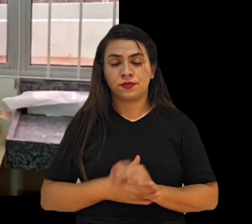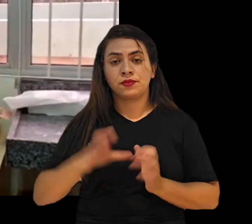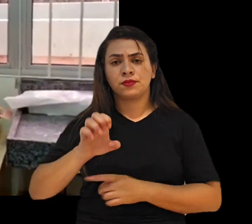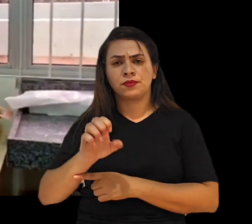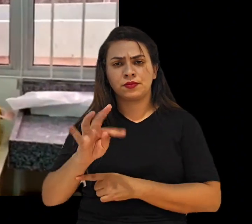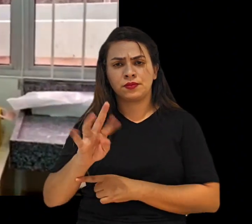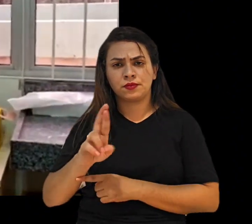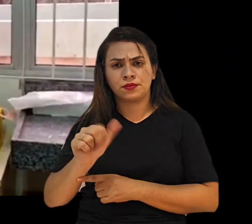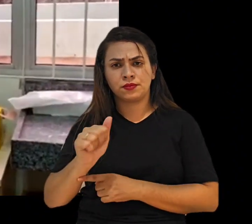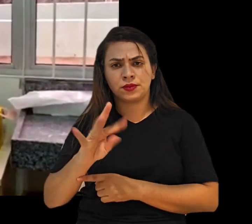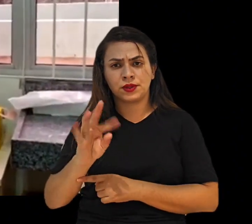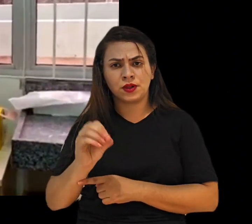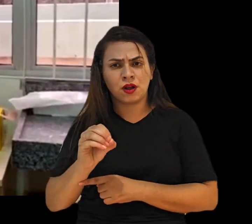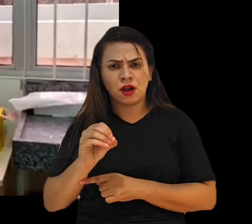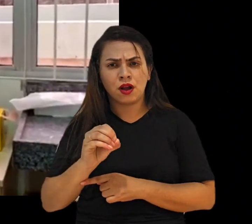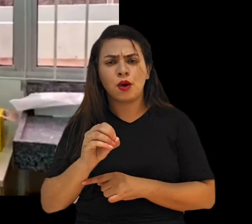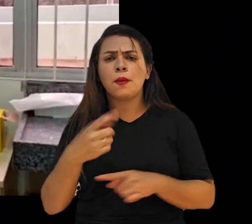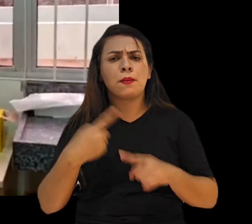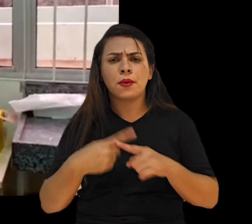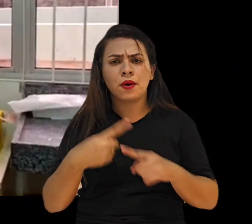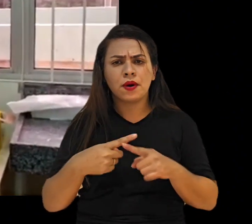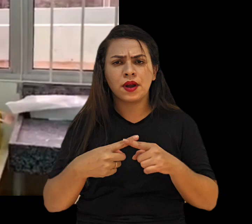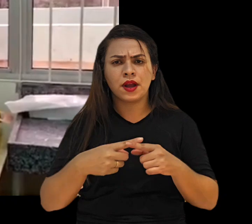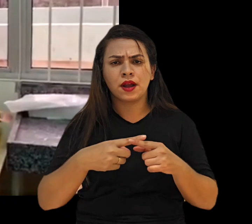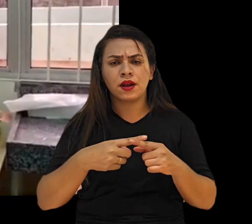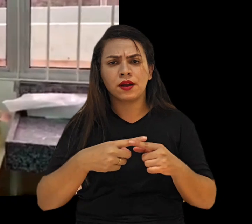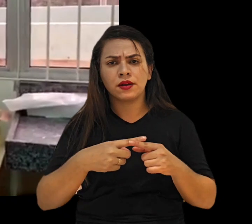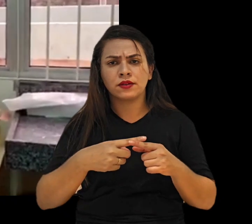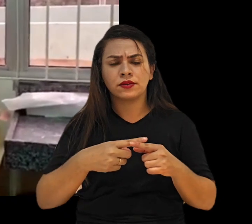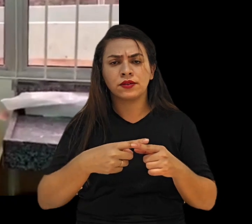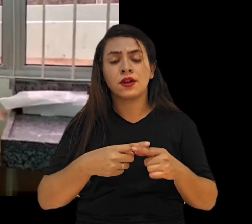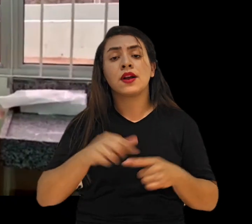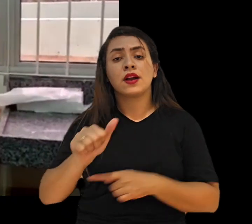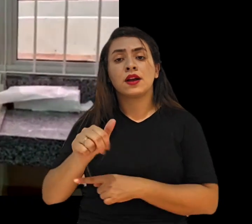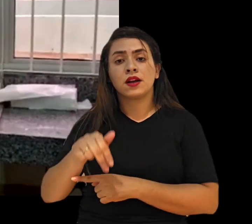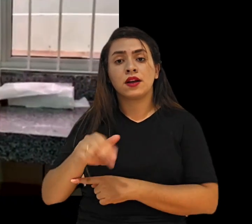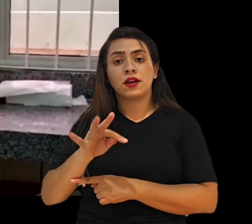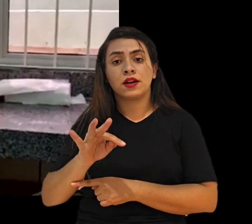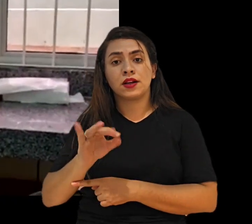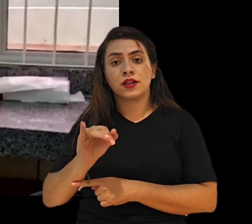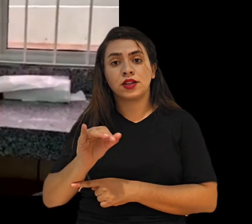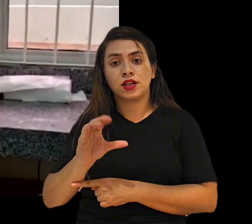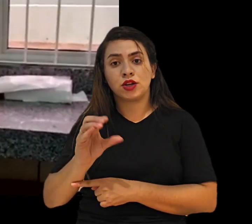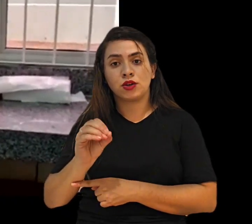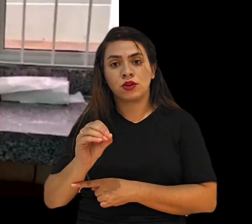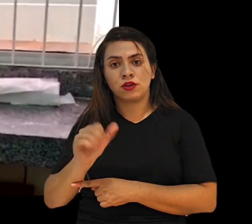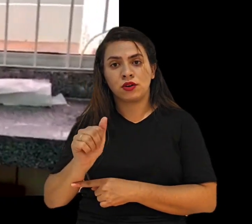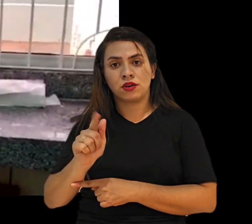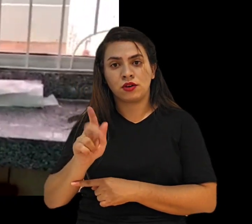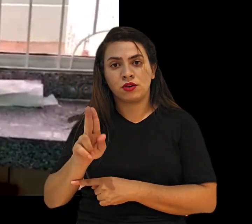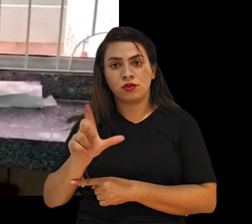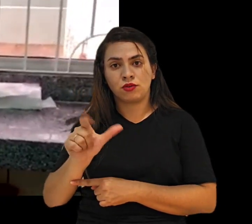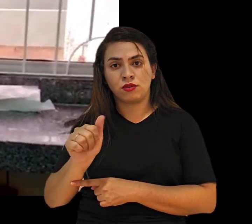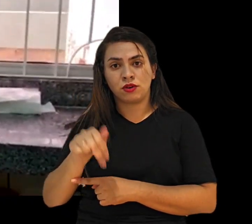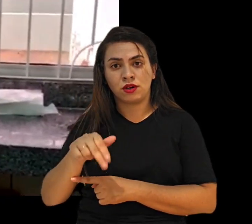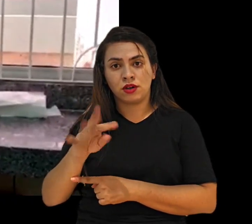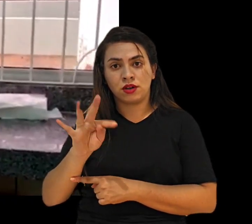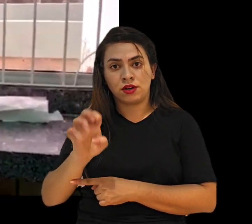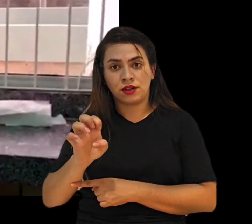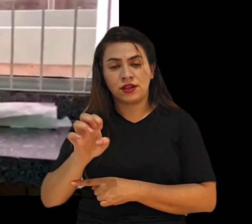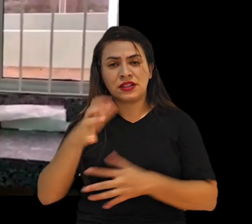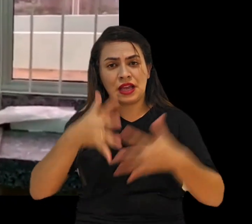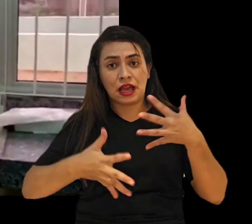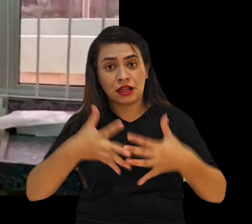anticoagulante aqui. Então tem uma ordem própria que a gente tem que seguir. Normalmente, qual que é a ordem principal? Primeiro a